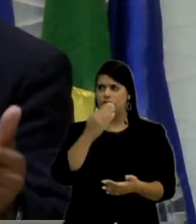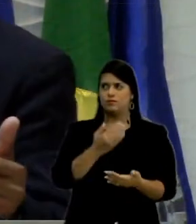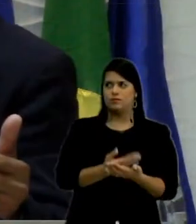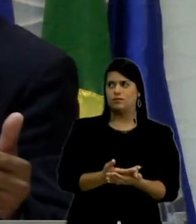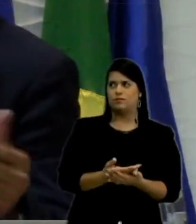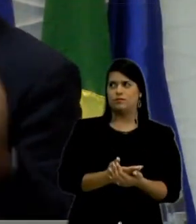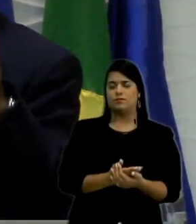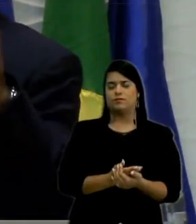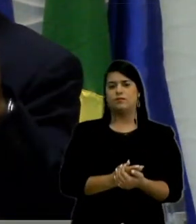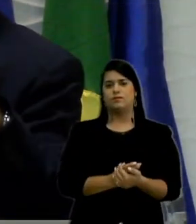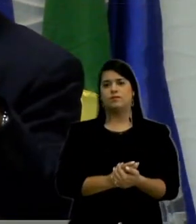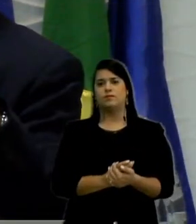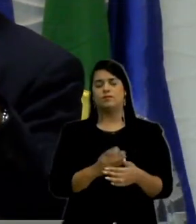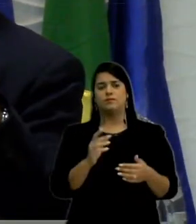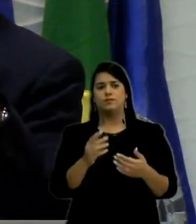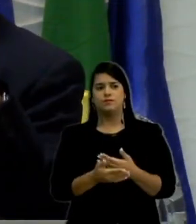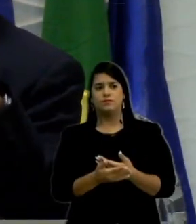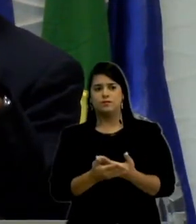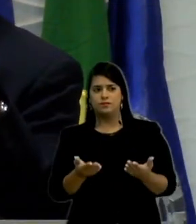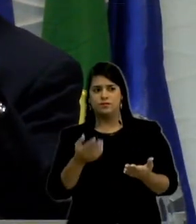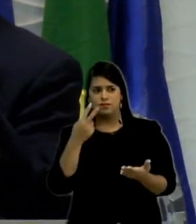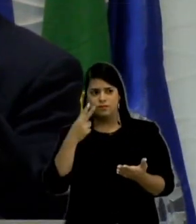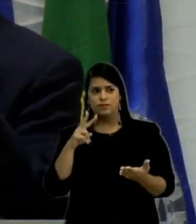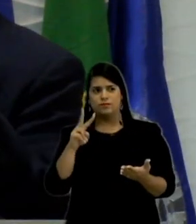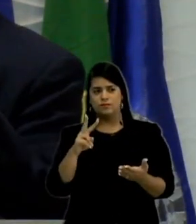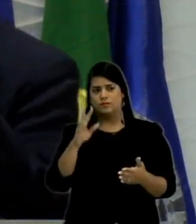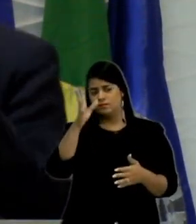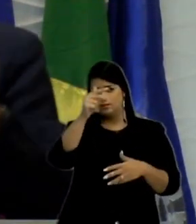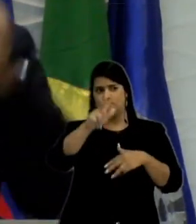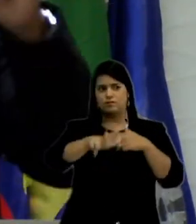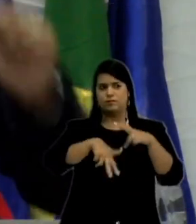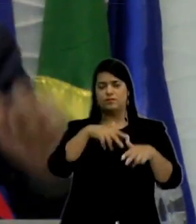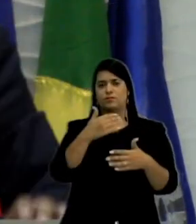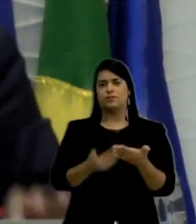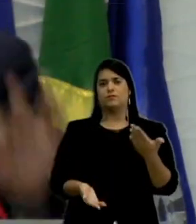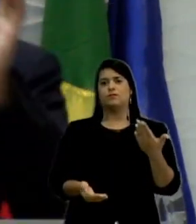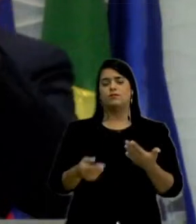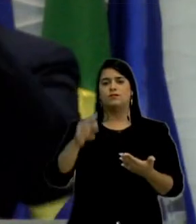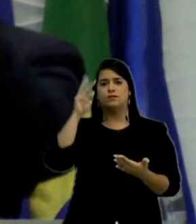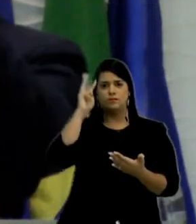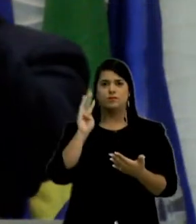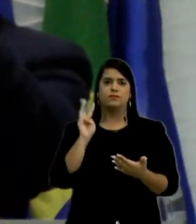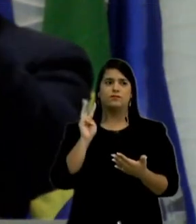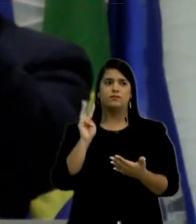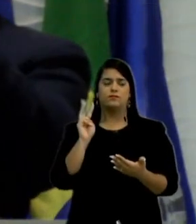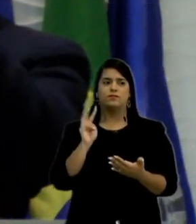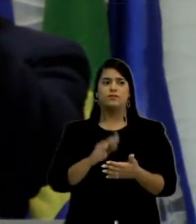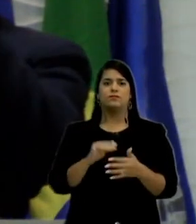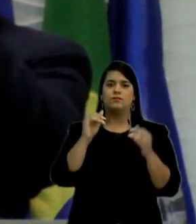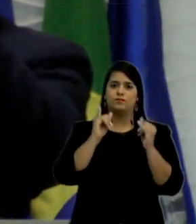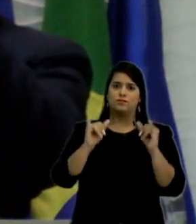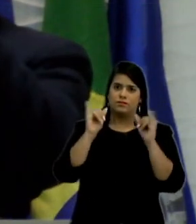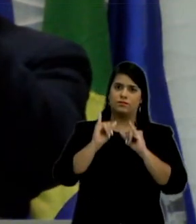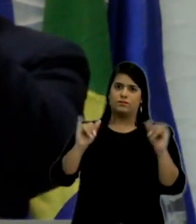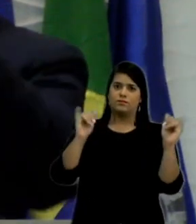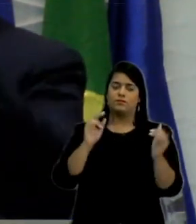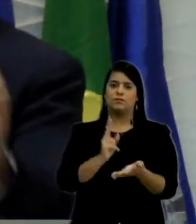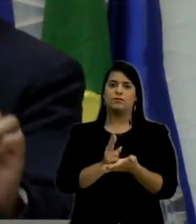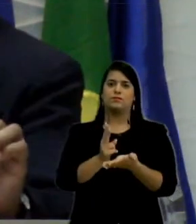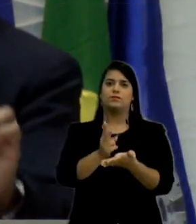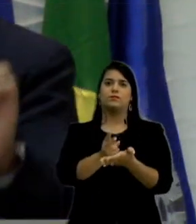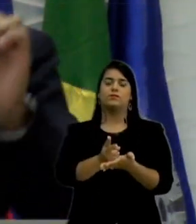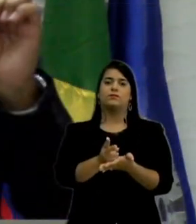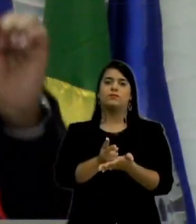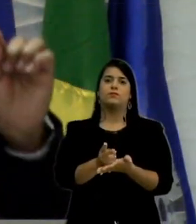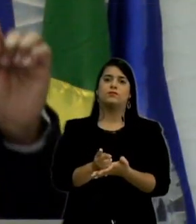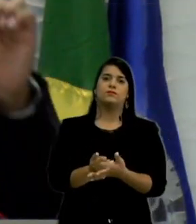Então, para você ver o quanto São Bento perdeu não ter o Oscar dentro, que ele dizia direto. Eu vejo o colega